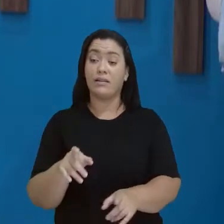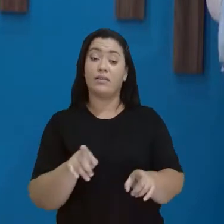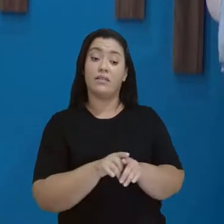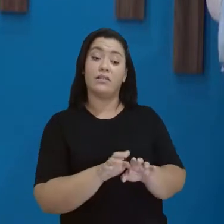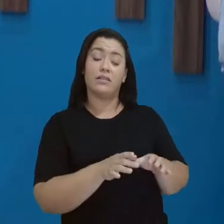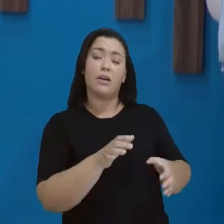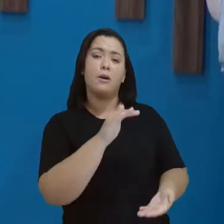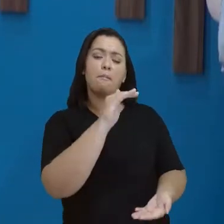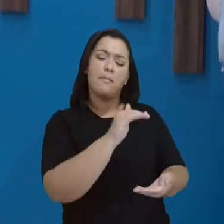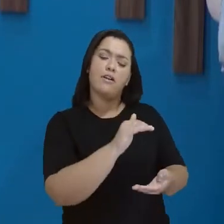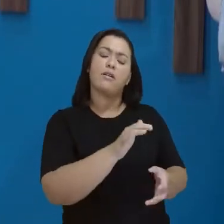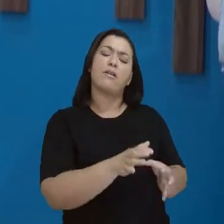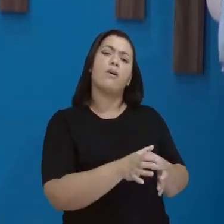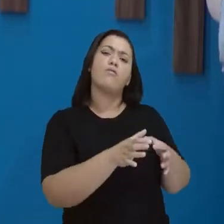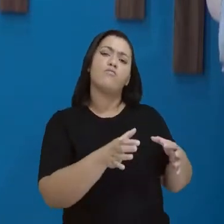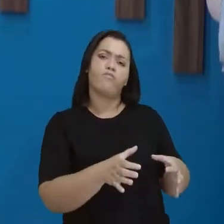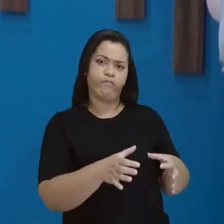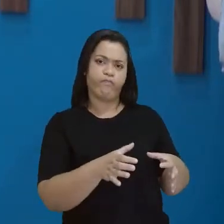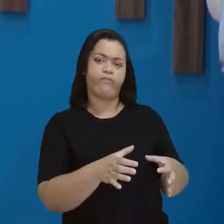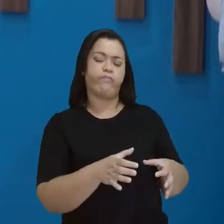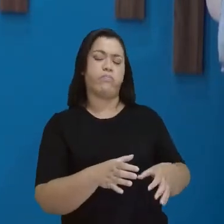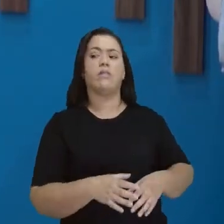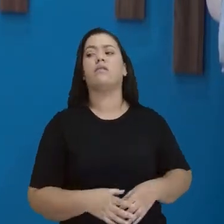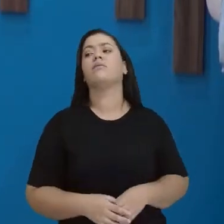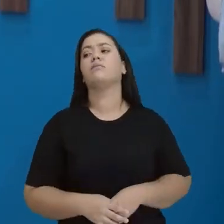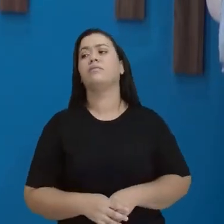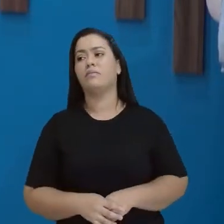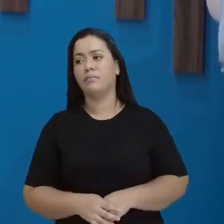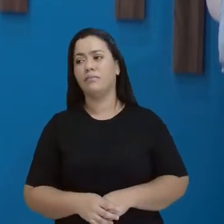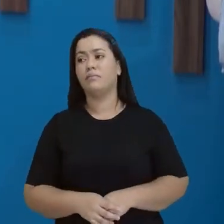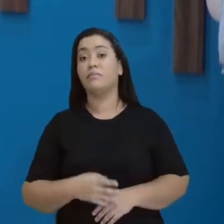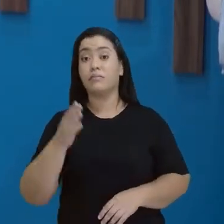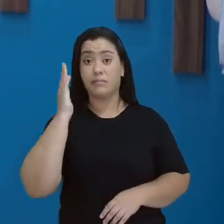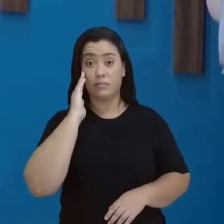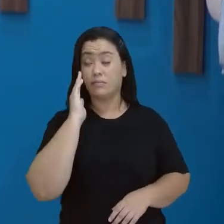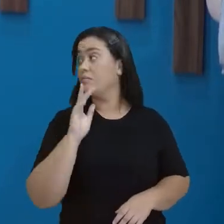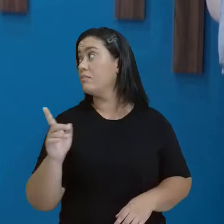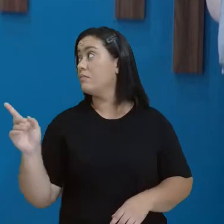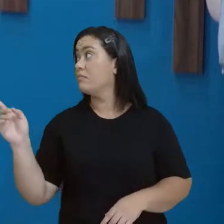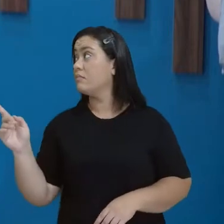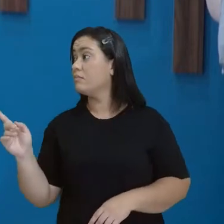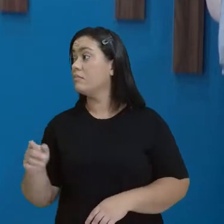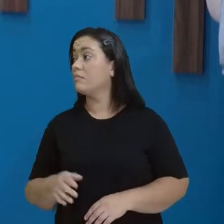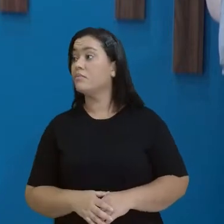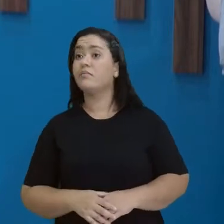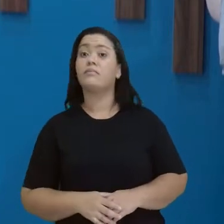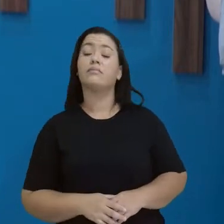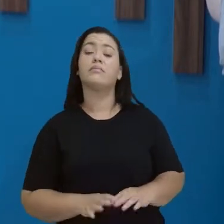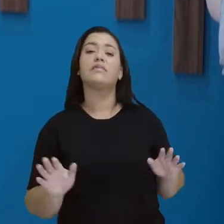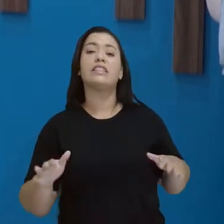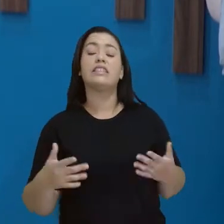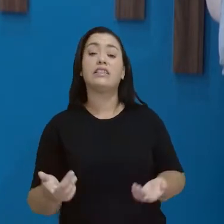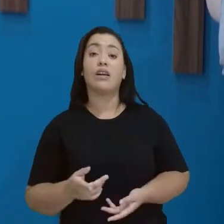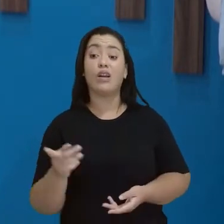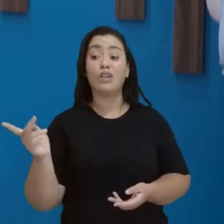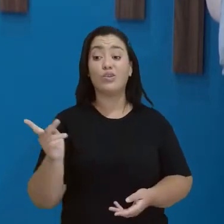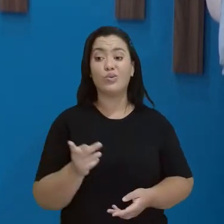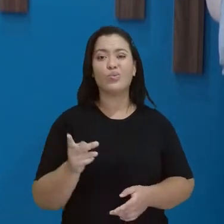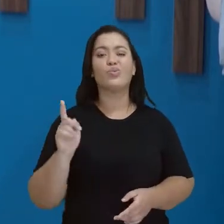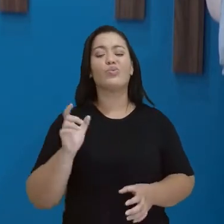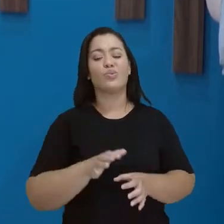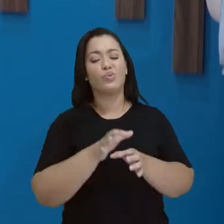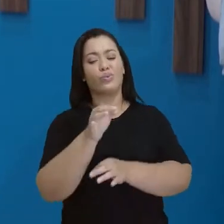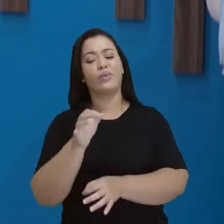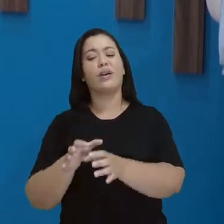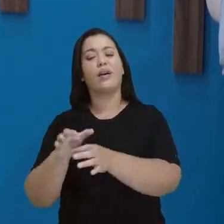daqui é menorzinha, só que mais larguinha. Estão vendo aí? No entanto, as 2 têm a